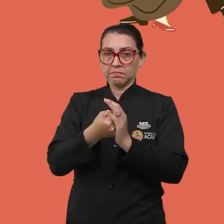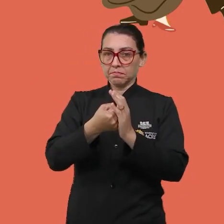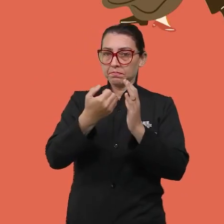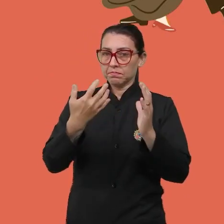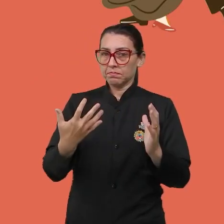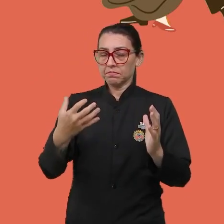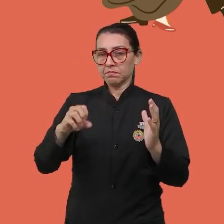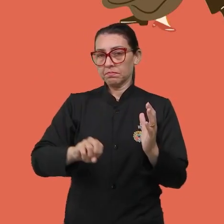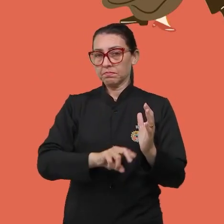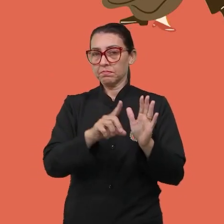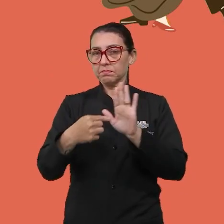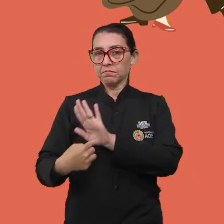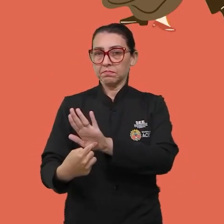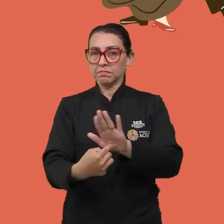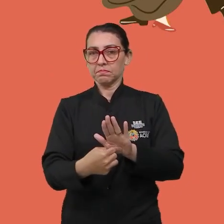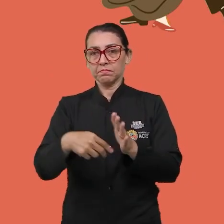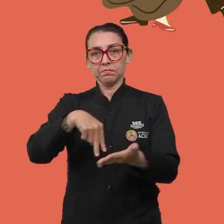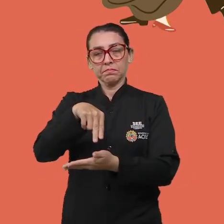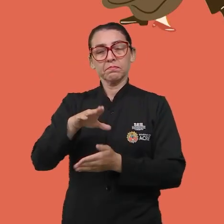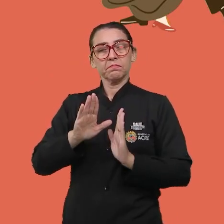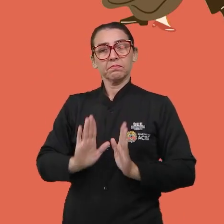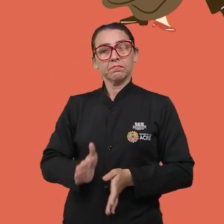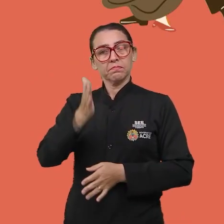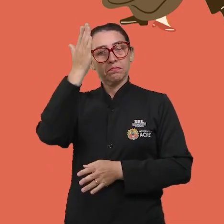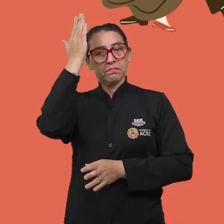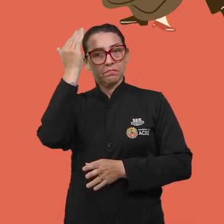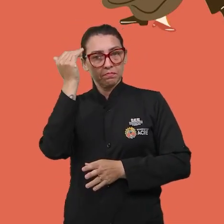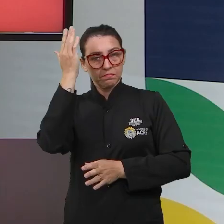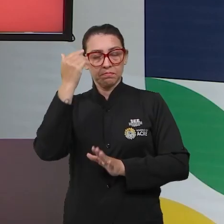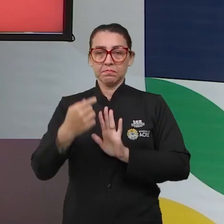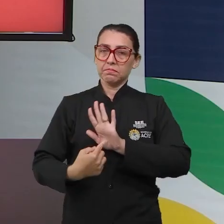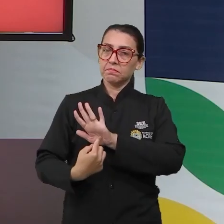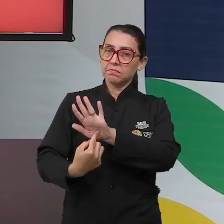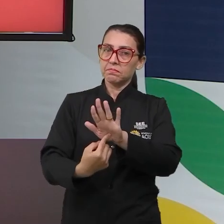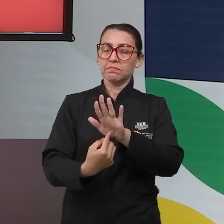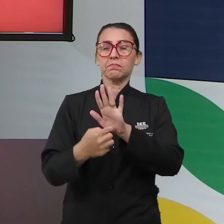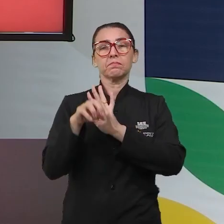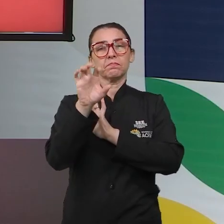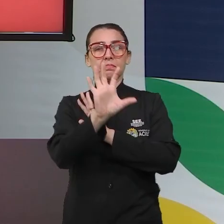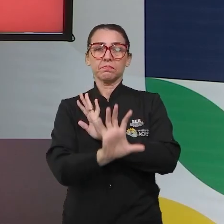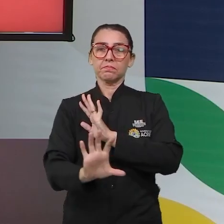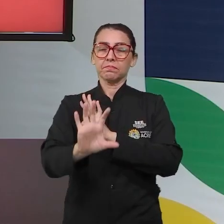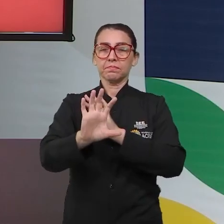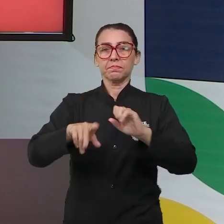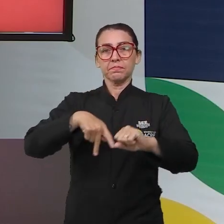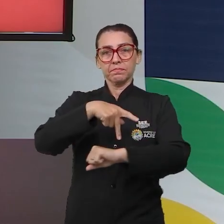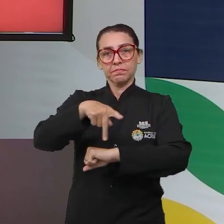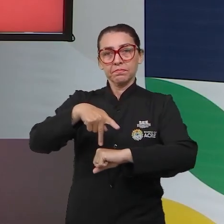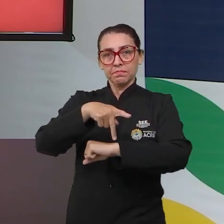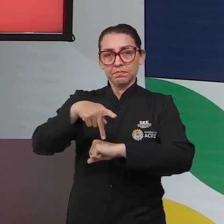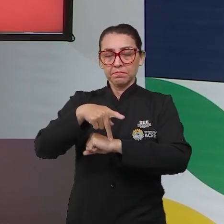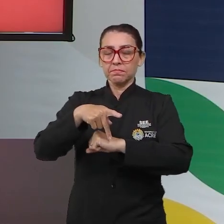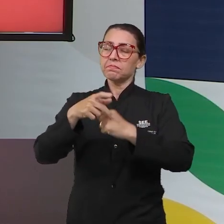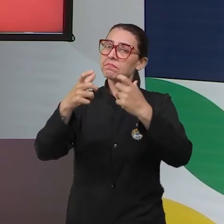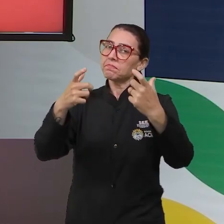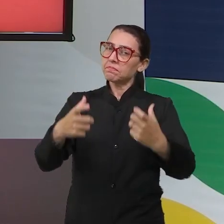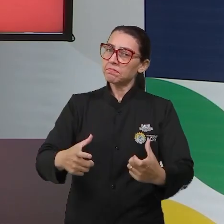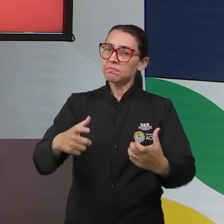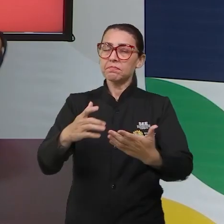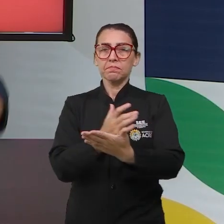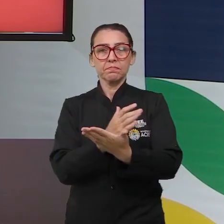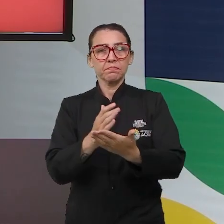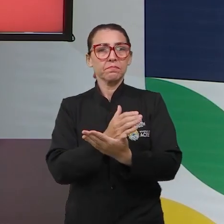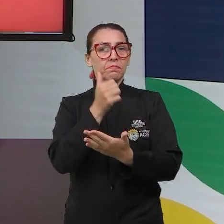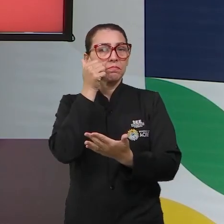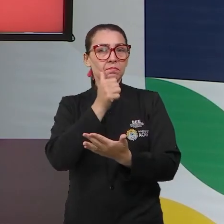caracterizadas ou uma apresentação de dança, a gente já sabe que remete a uma região do país, a algum lugar. Quando eu vejo as